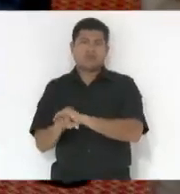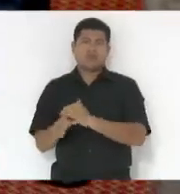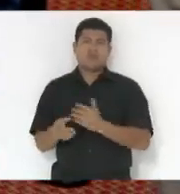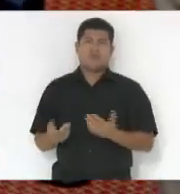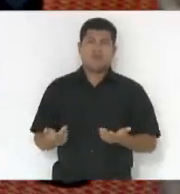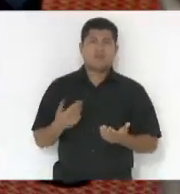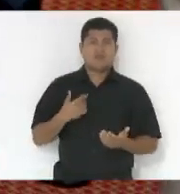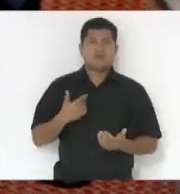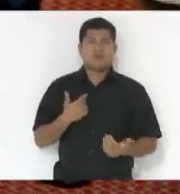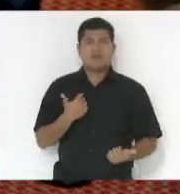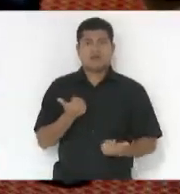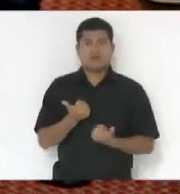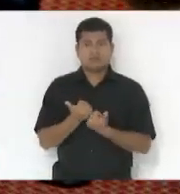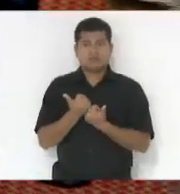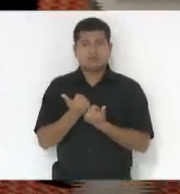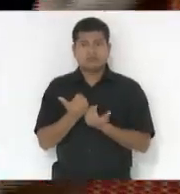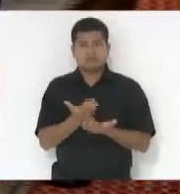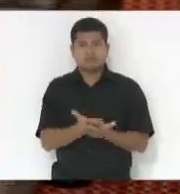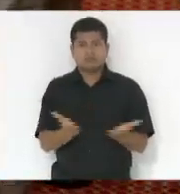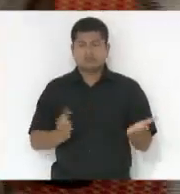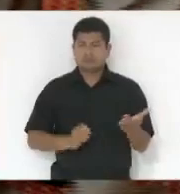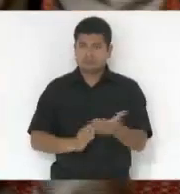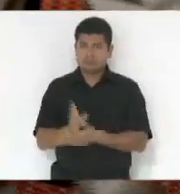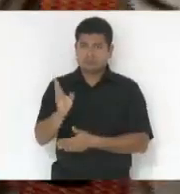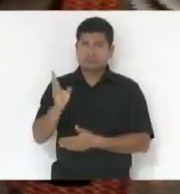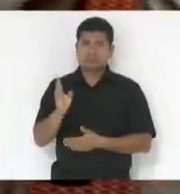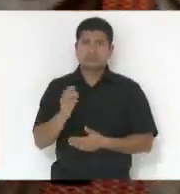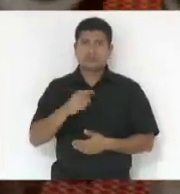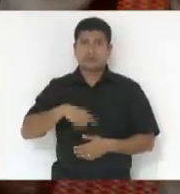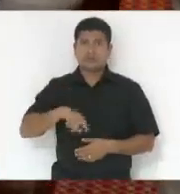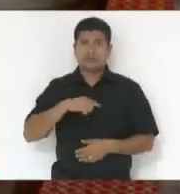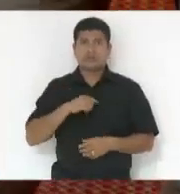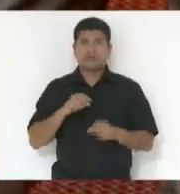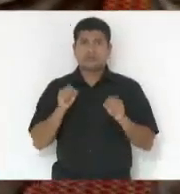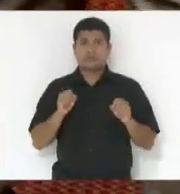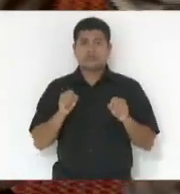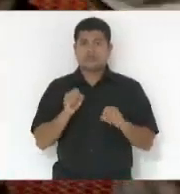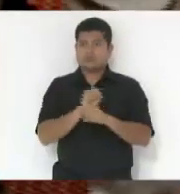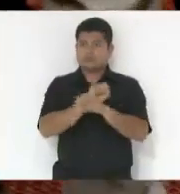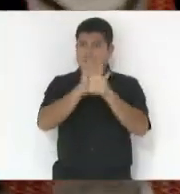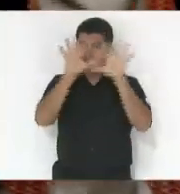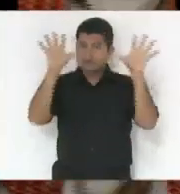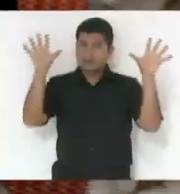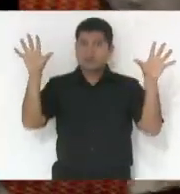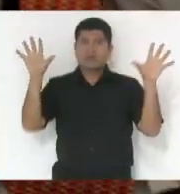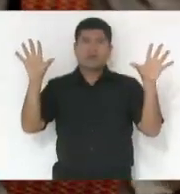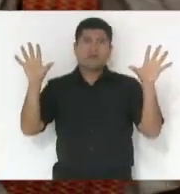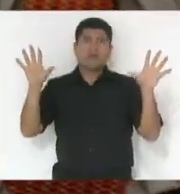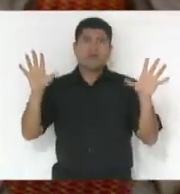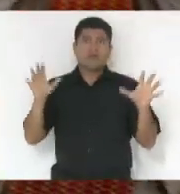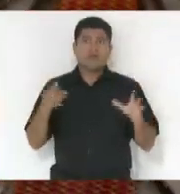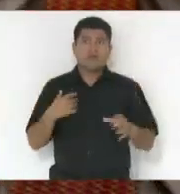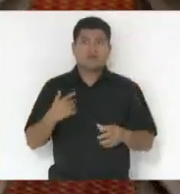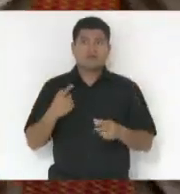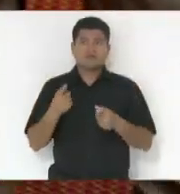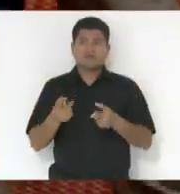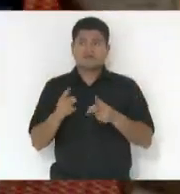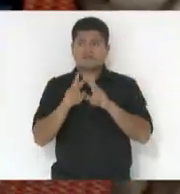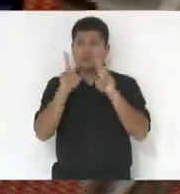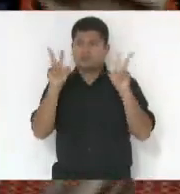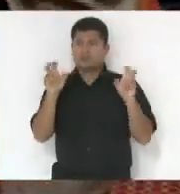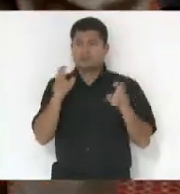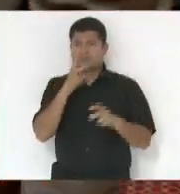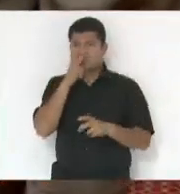contar com a aprovação dos senhores para que a gente pudesse ter mais clareza nesse ponto que tem sido tão nevrálgico e